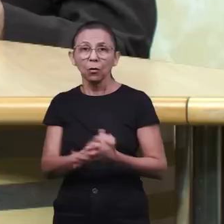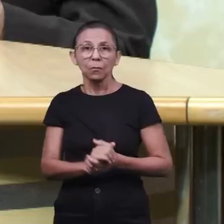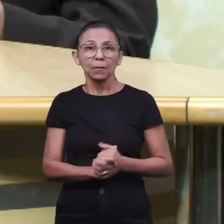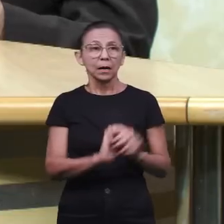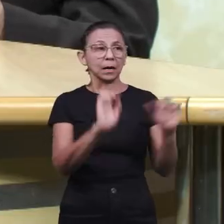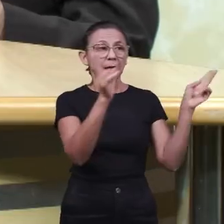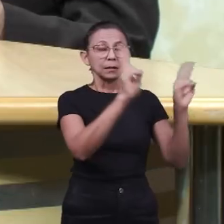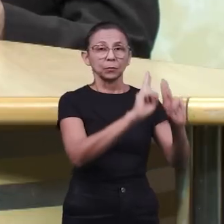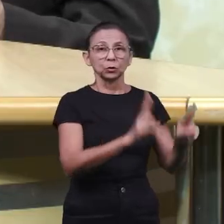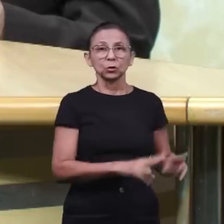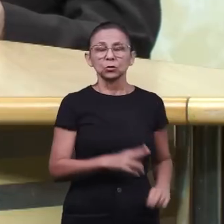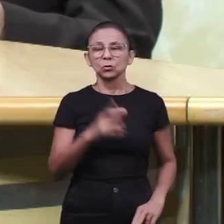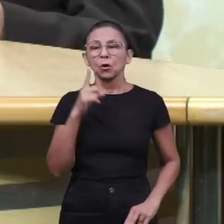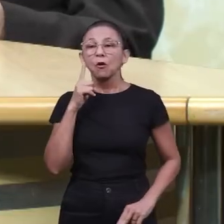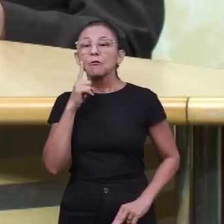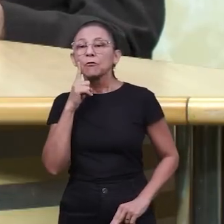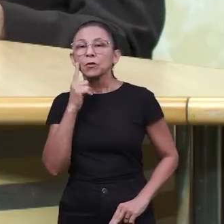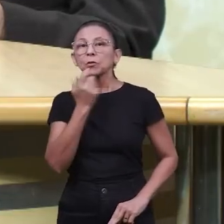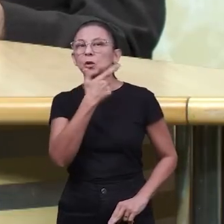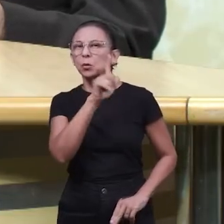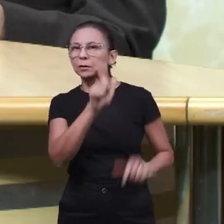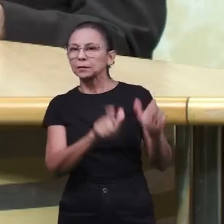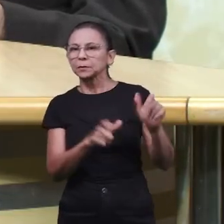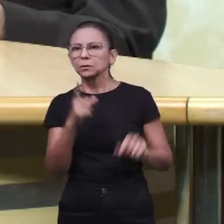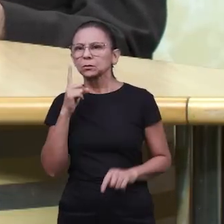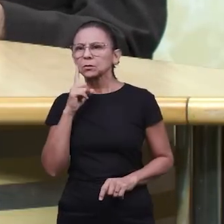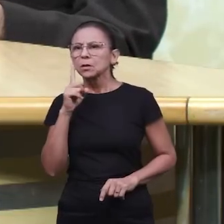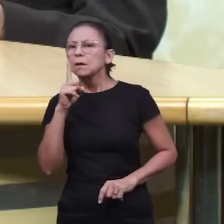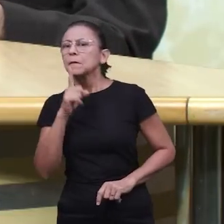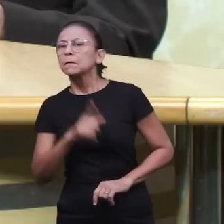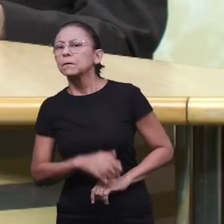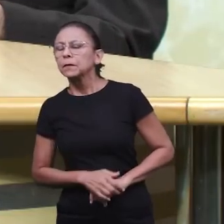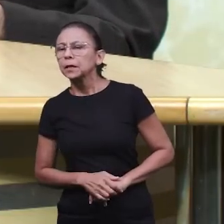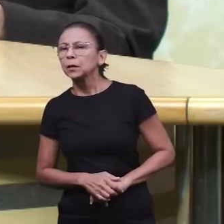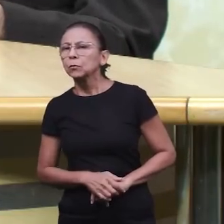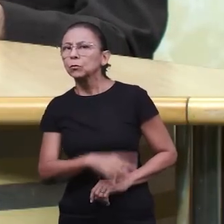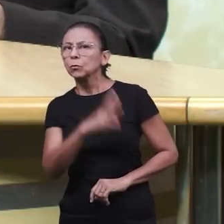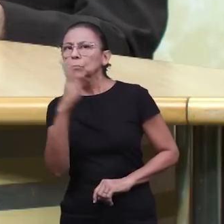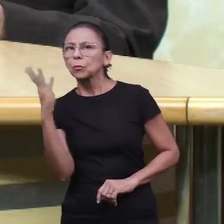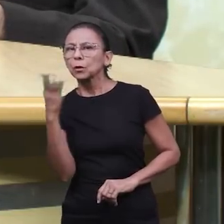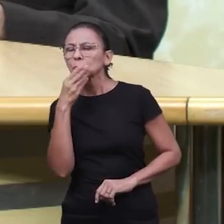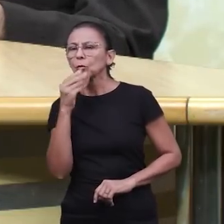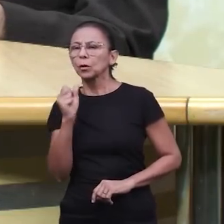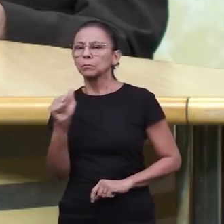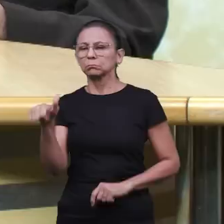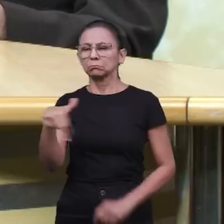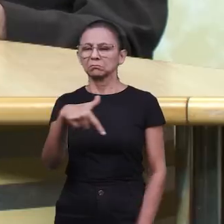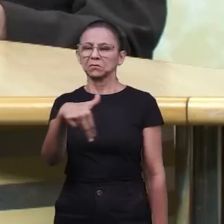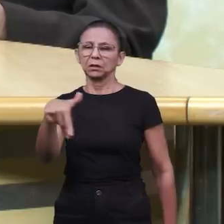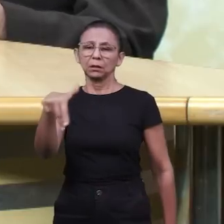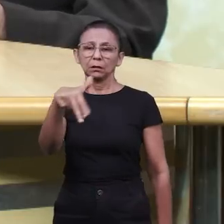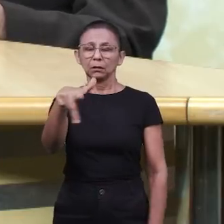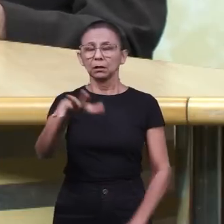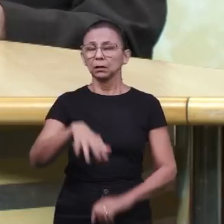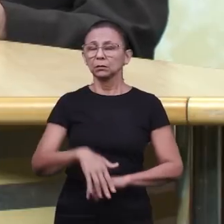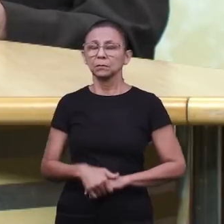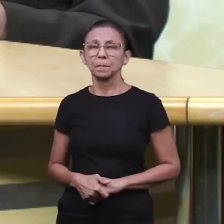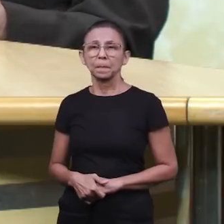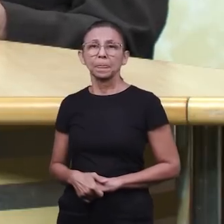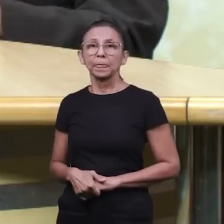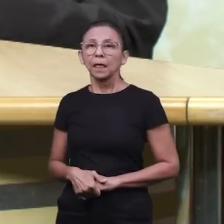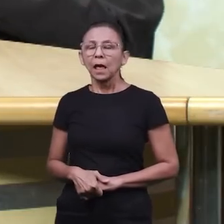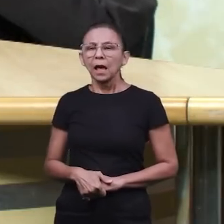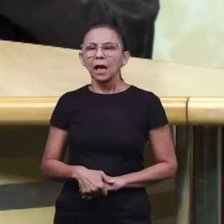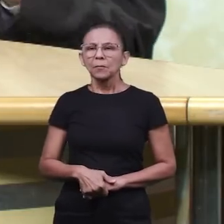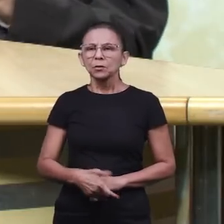e pediram que eles saíssem. Quando eles saíram, não havia marca de fogo nas suas roupas, nem nos seus chapéus, usavam chapéus,